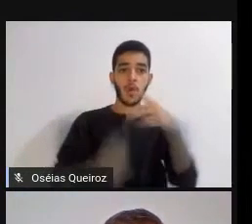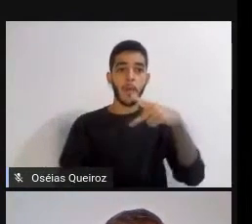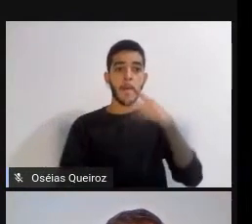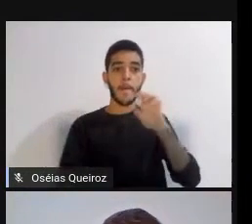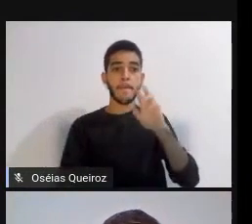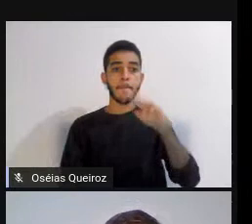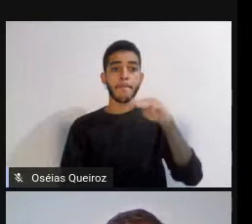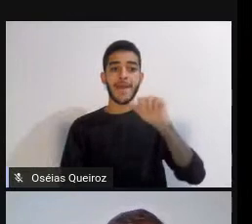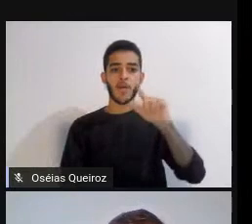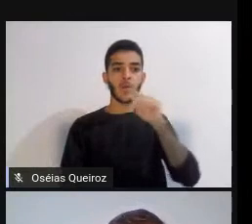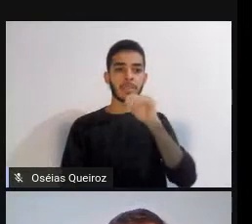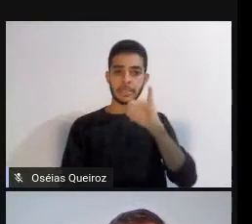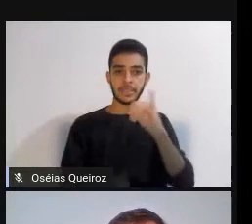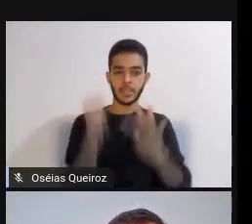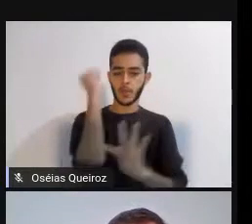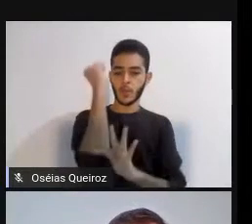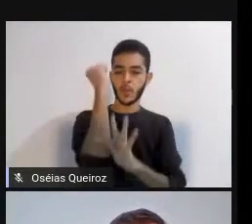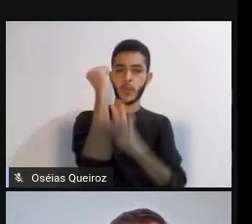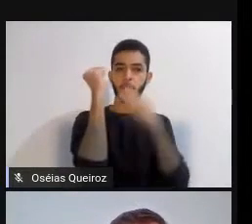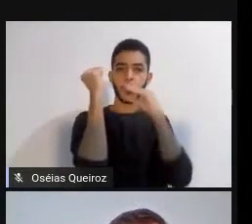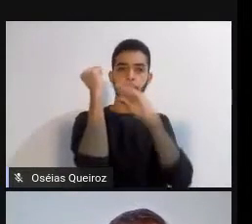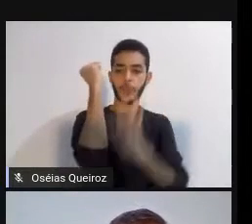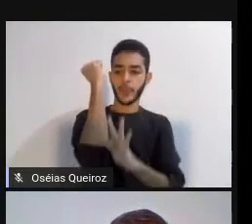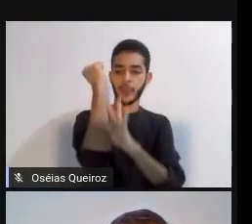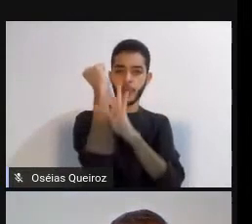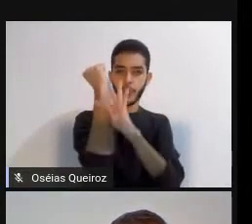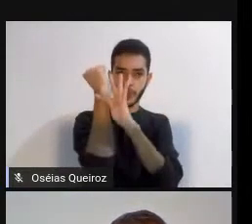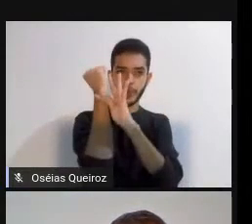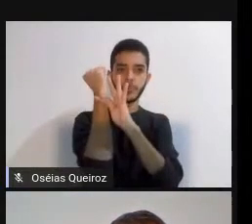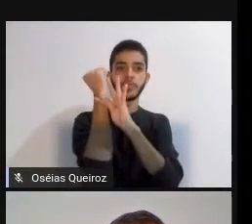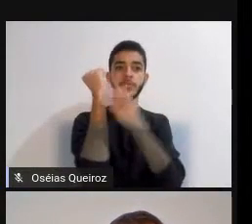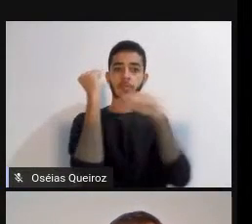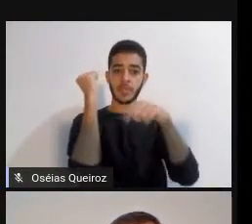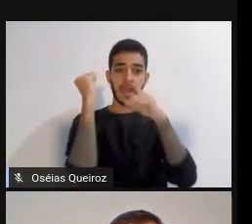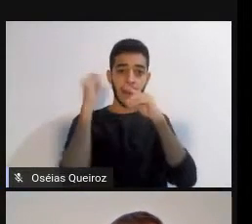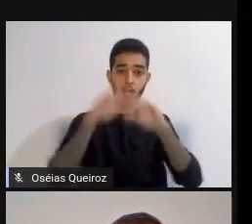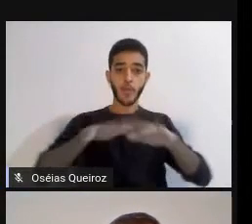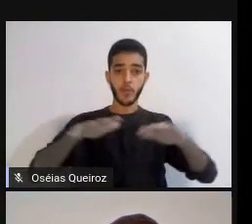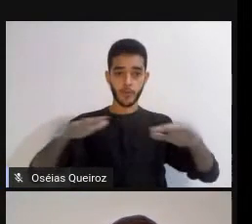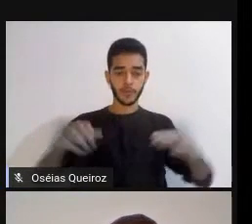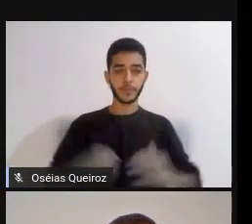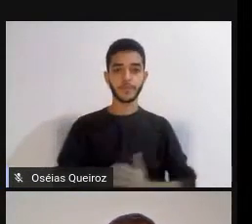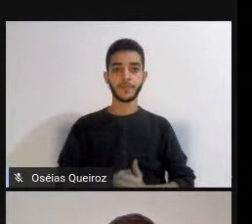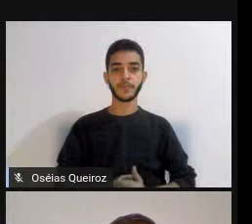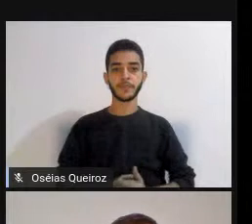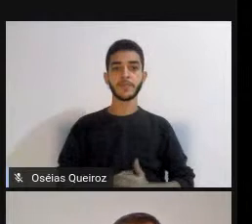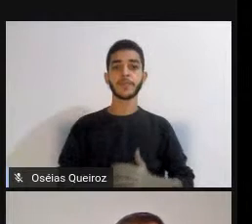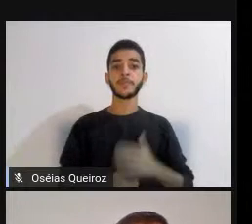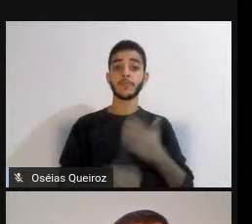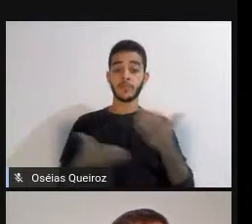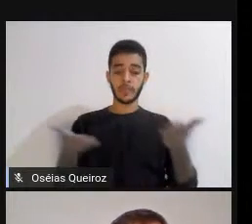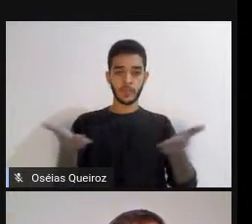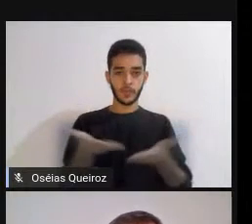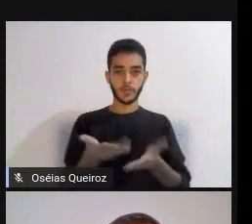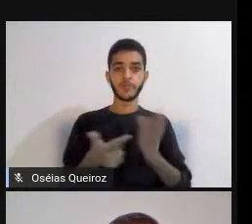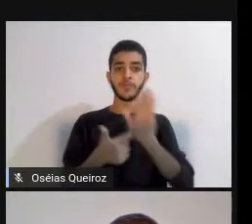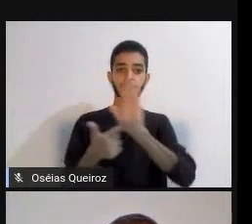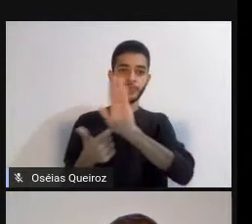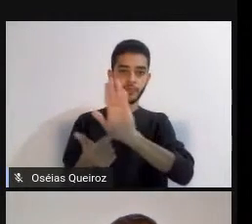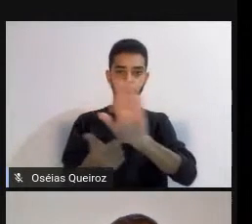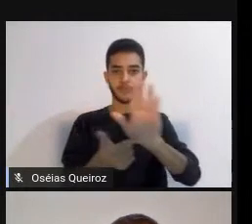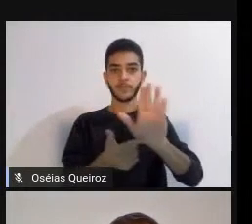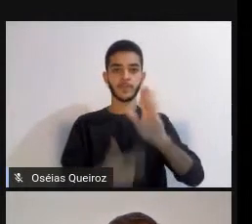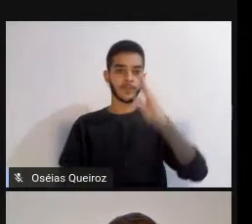de temperatura e também pela hidrólise, a quebra a partir da água. Então, eu queria, a partir disso, enfatizar